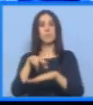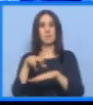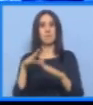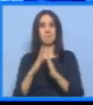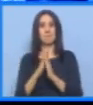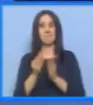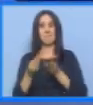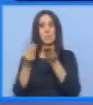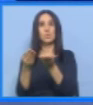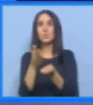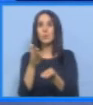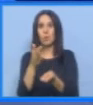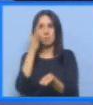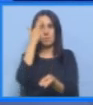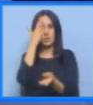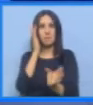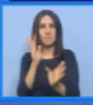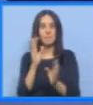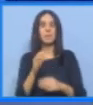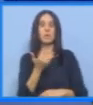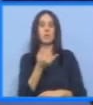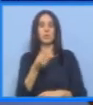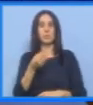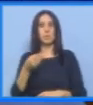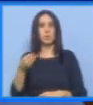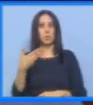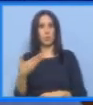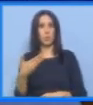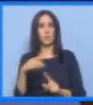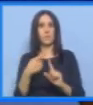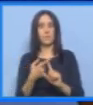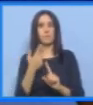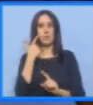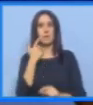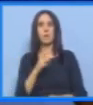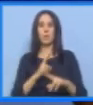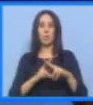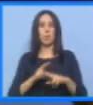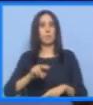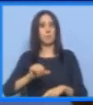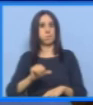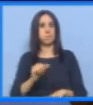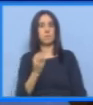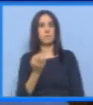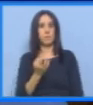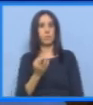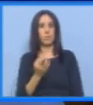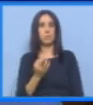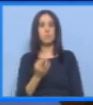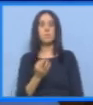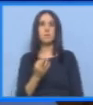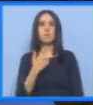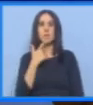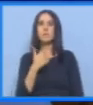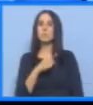imagine. Em 2001, Roma deu o seu Dic